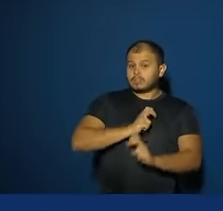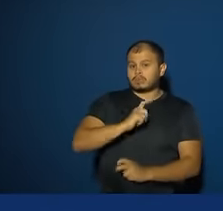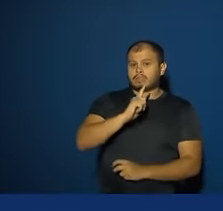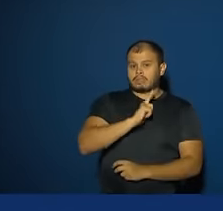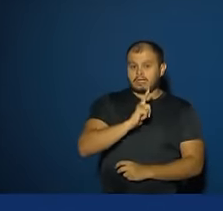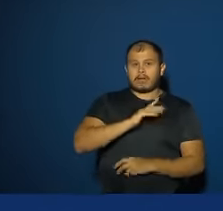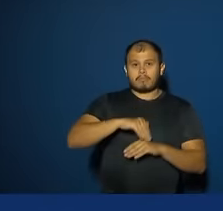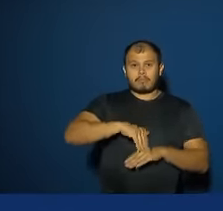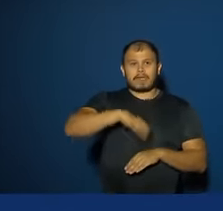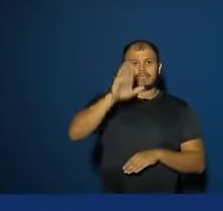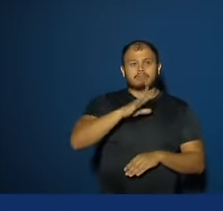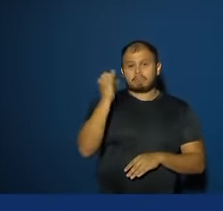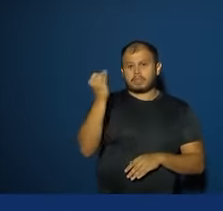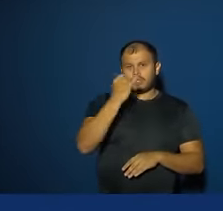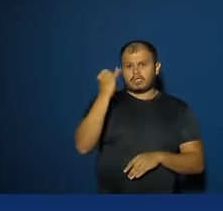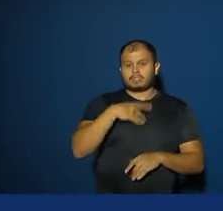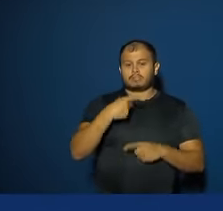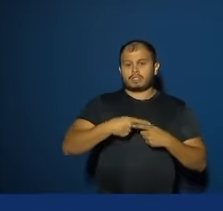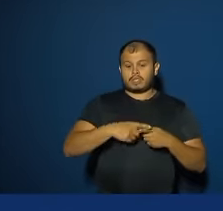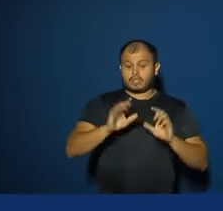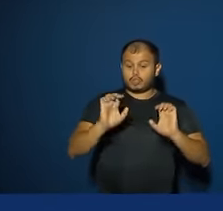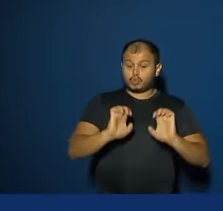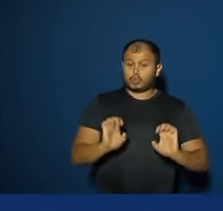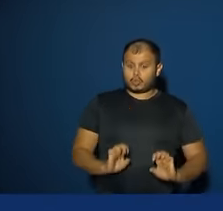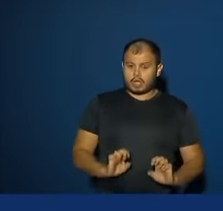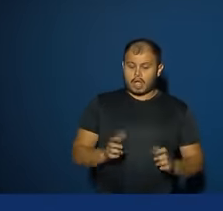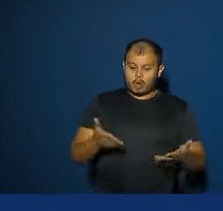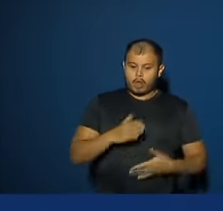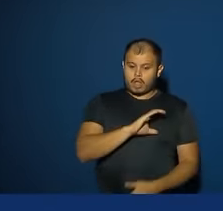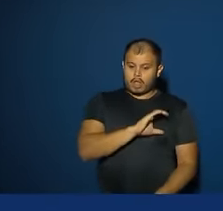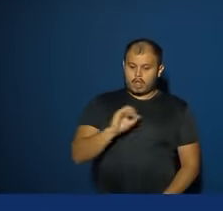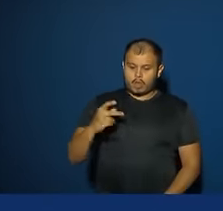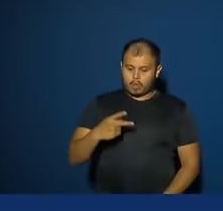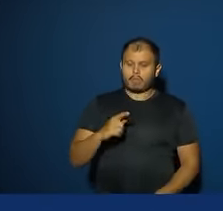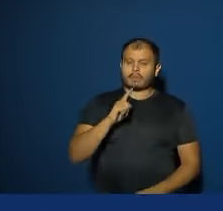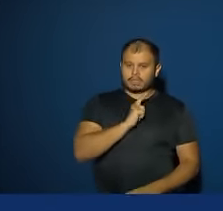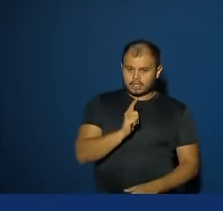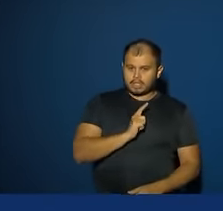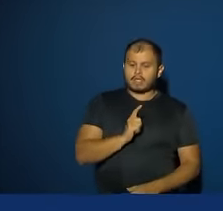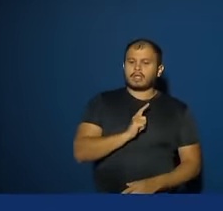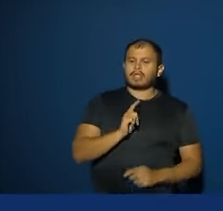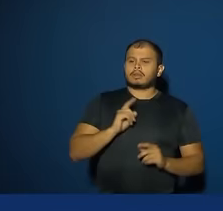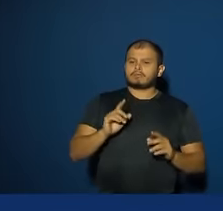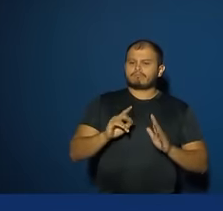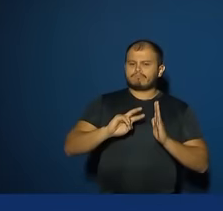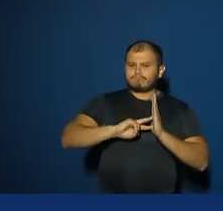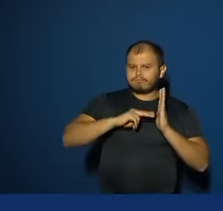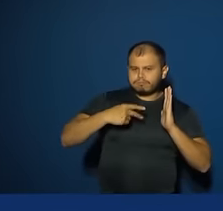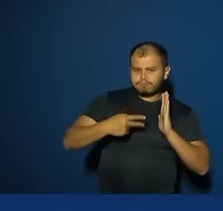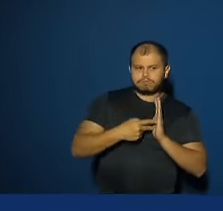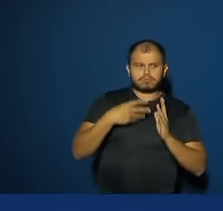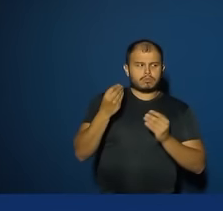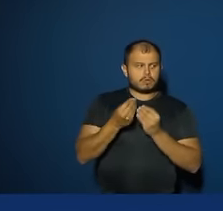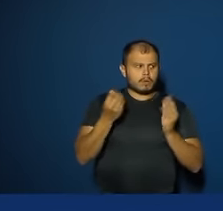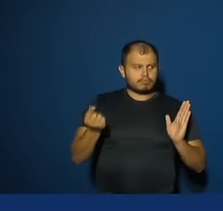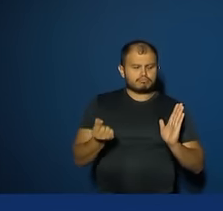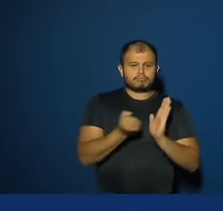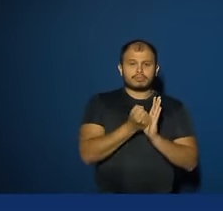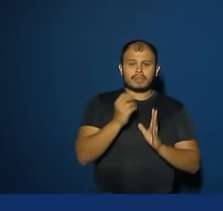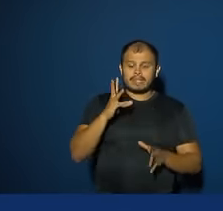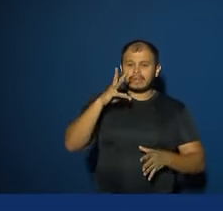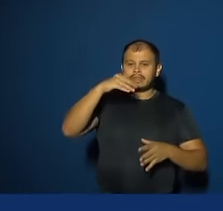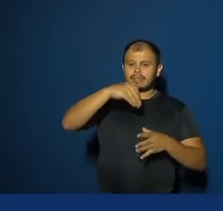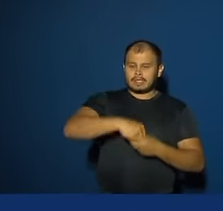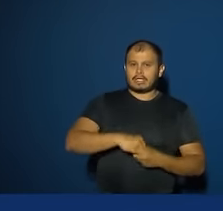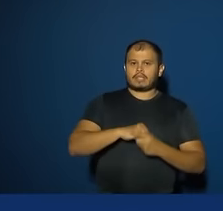ou estruturais e essa é uma cópia estrutural com todo o simbolismo que guarda ela acontecer na Amazônia